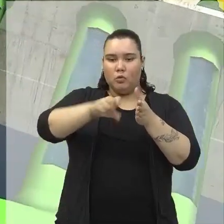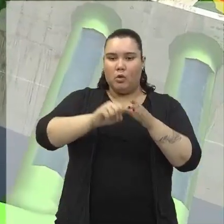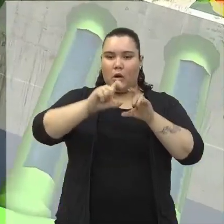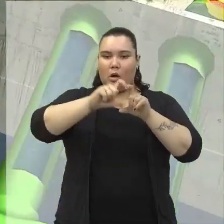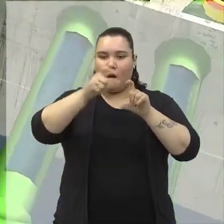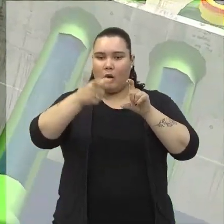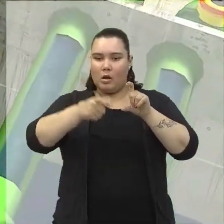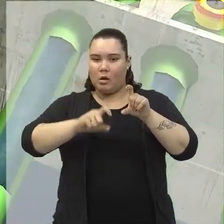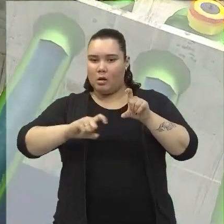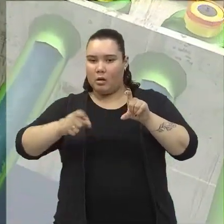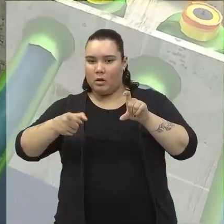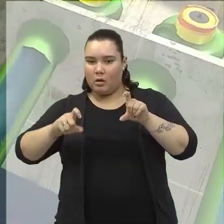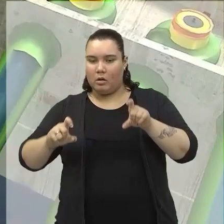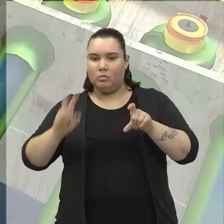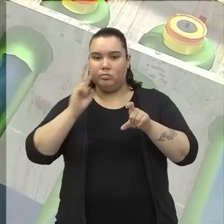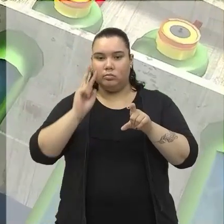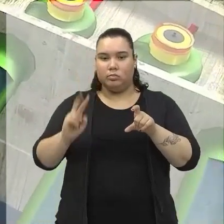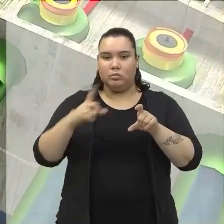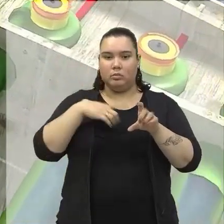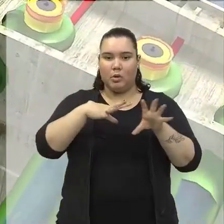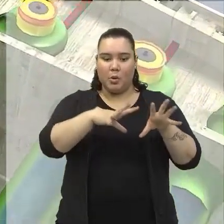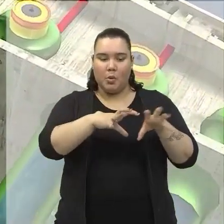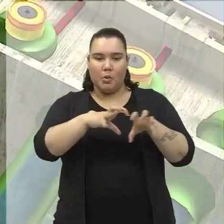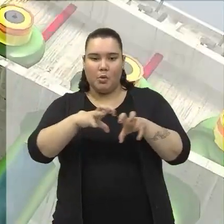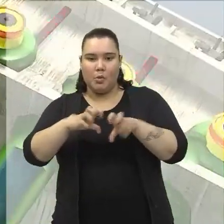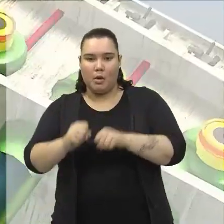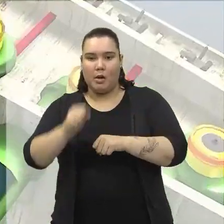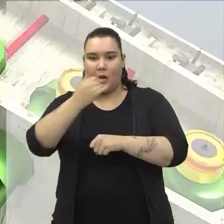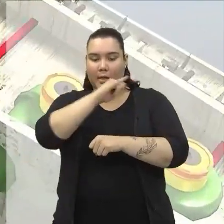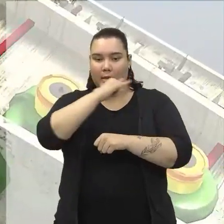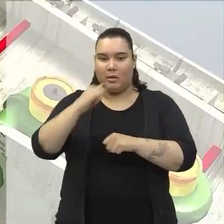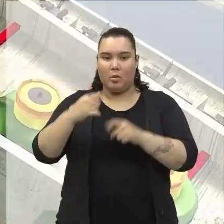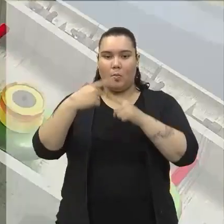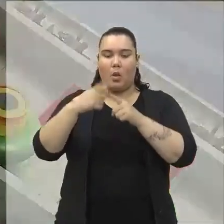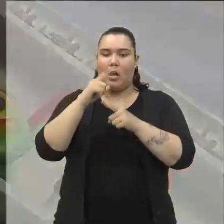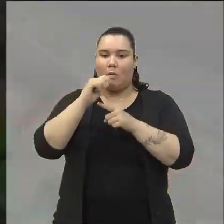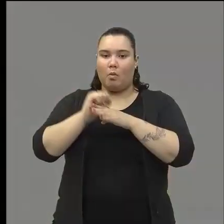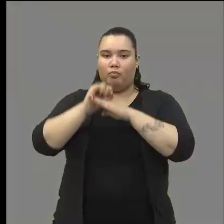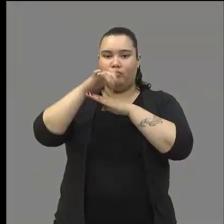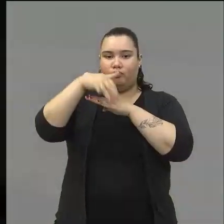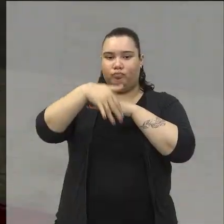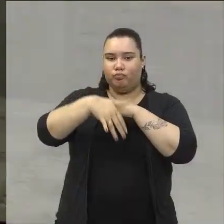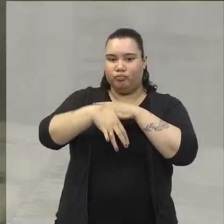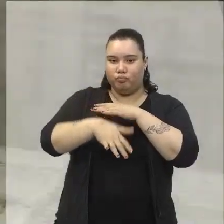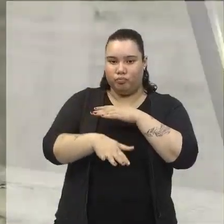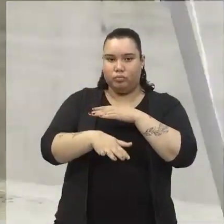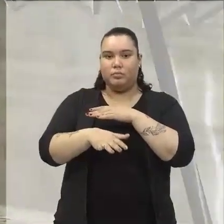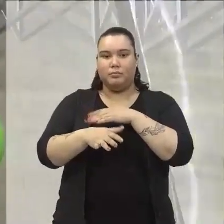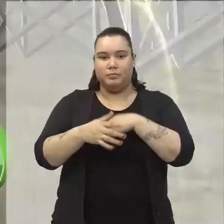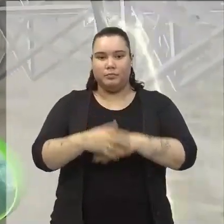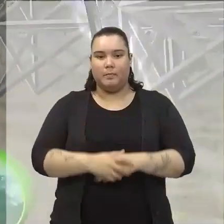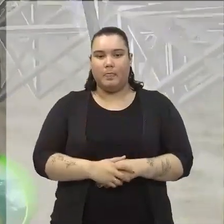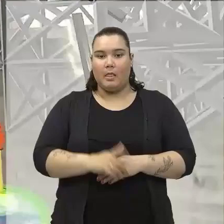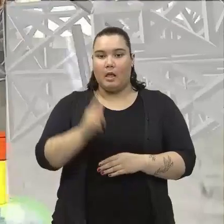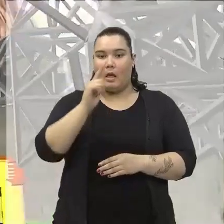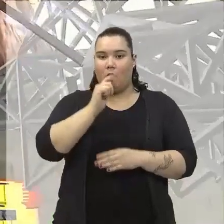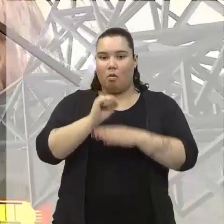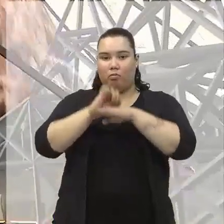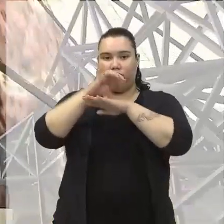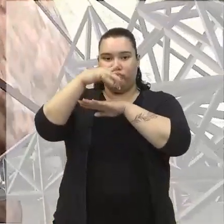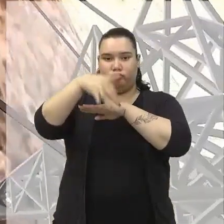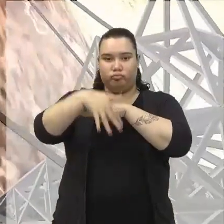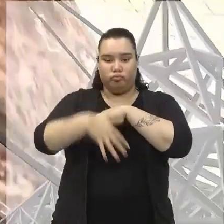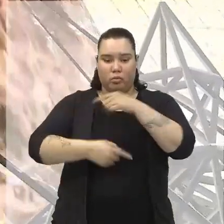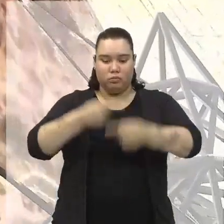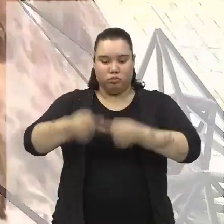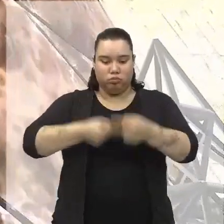e vão ter aí uma energia cinética por conta da queda dessa água. Essa água, ao cair, vai movimentar